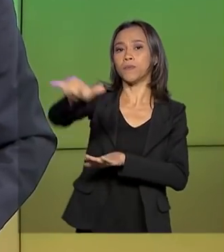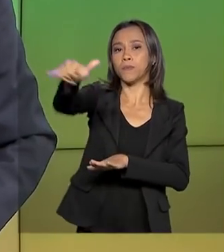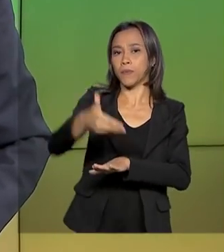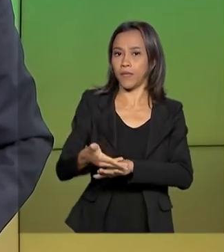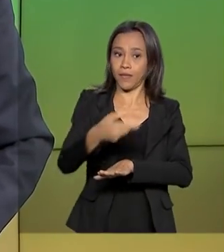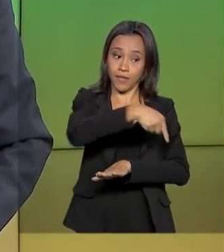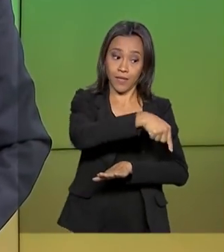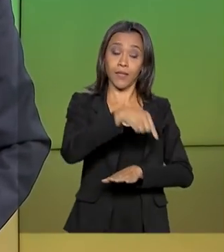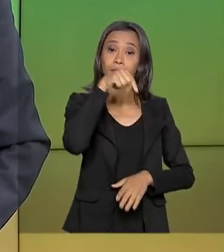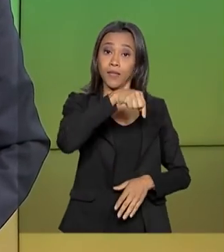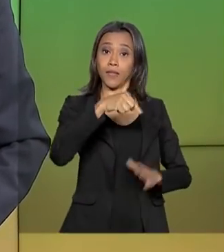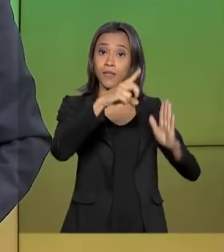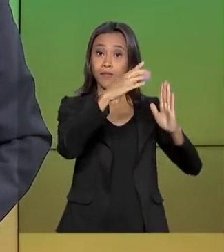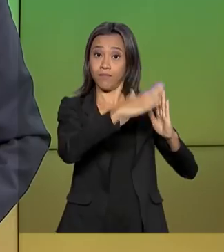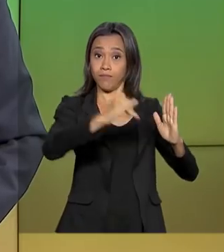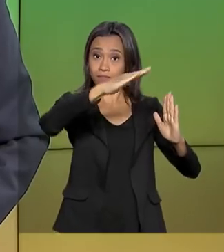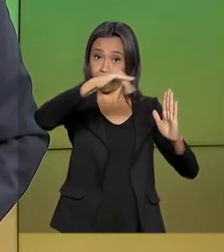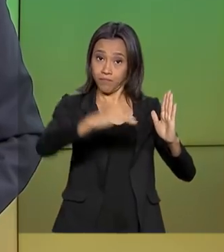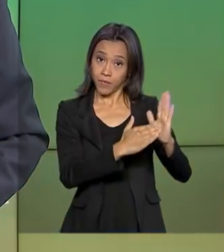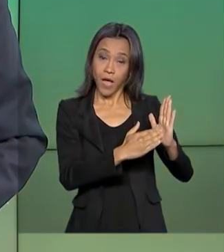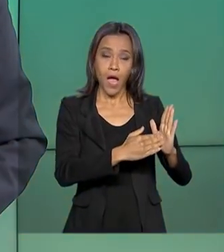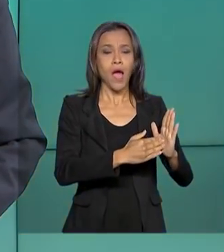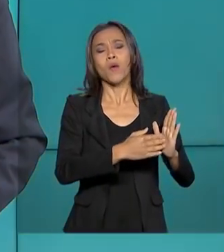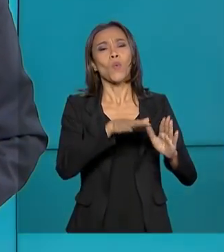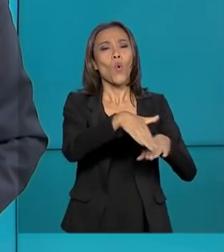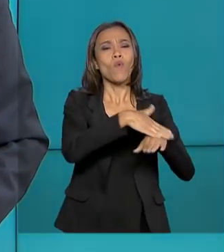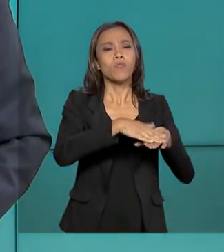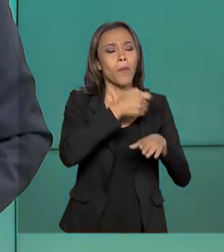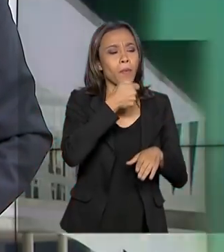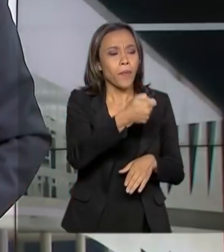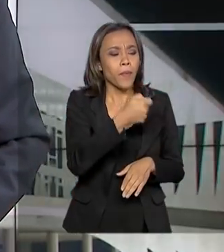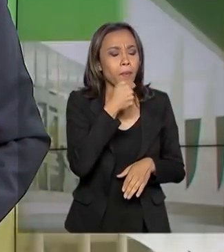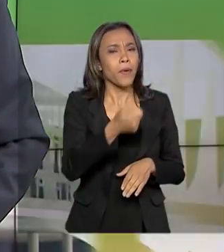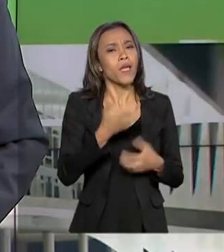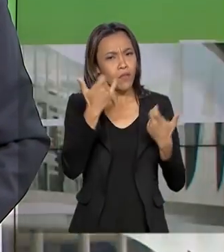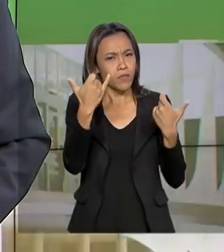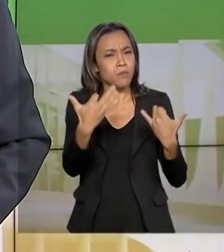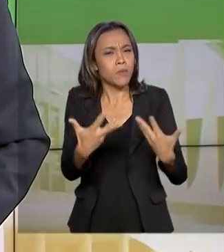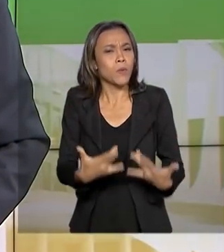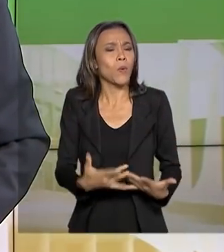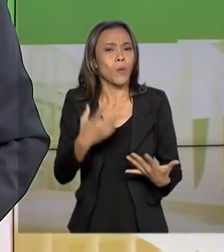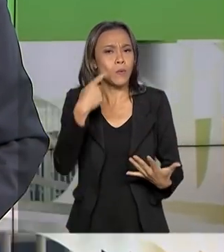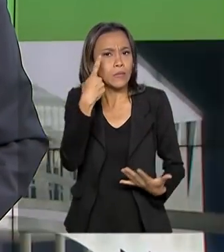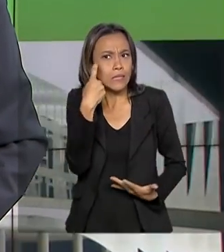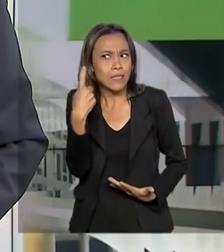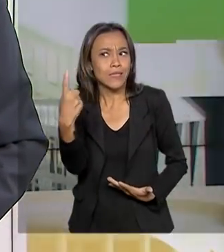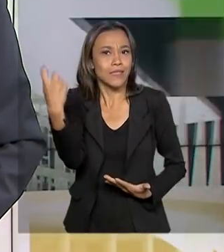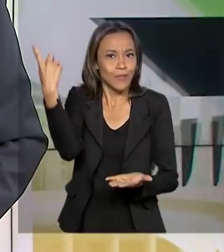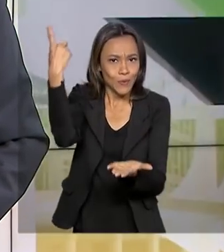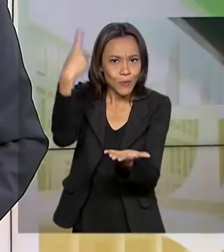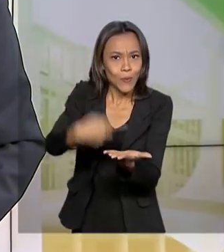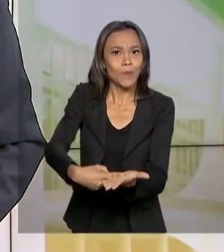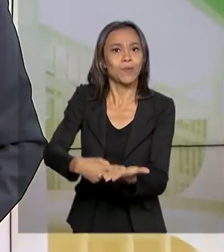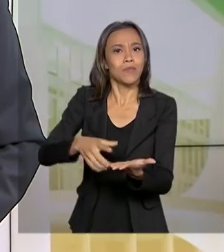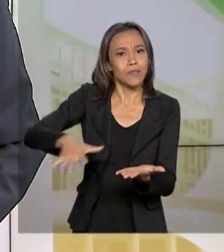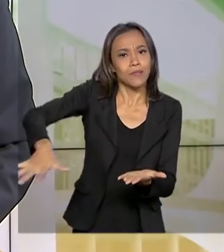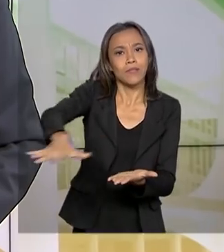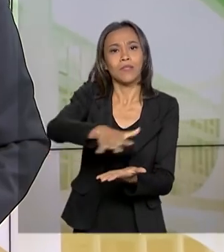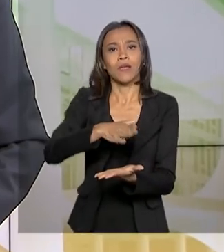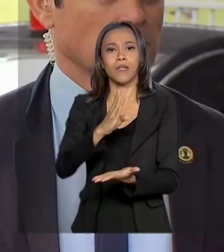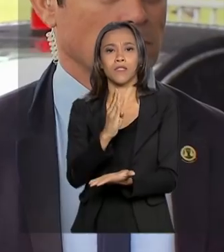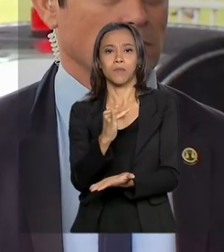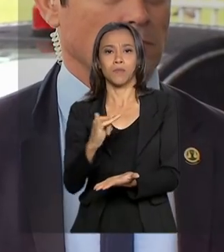na saída do Palácio da Alvorada e destacou o interesse em um acordo de cooperação com a Índia na área de biocombustíveis.